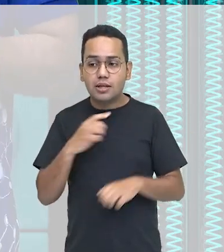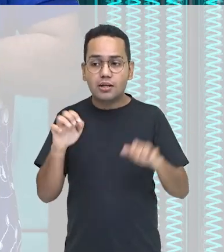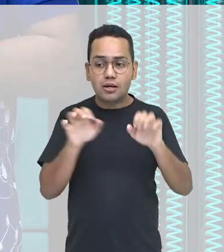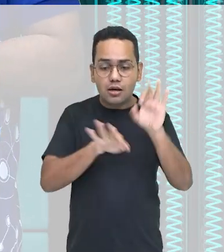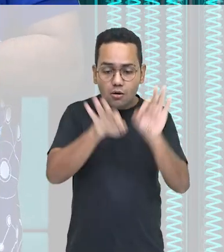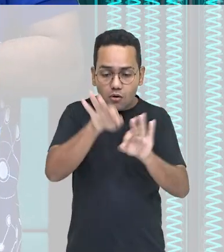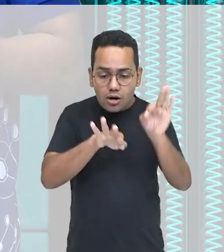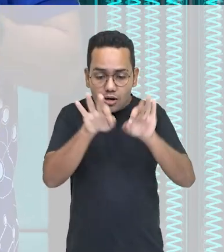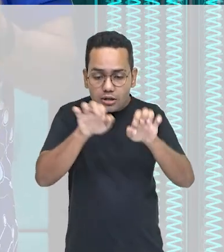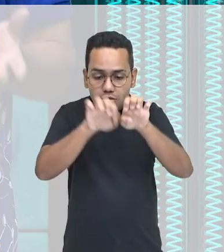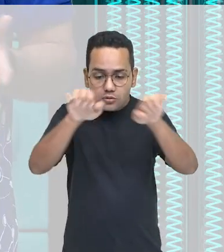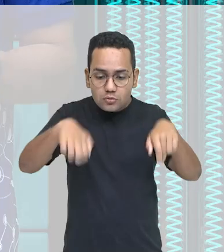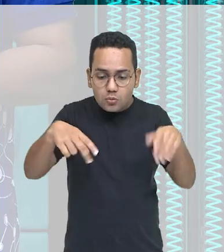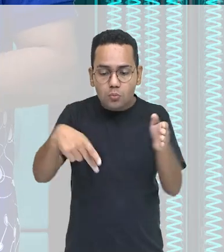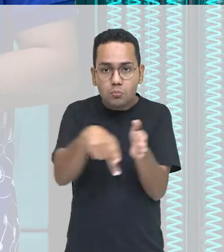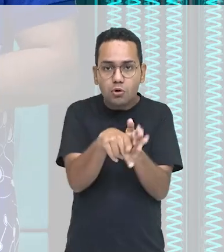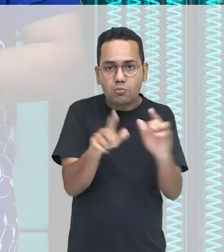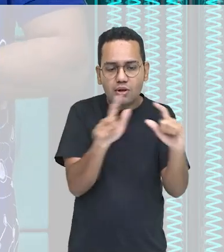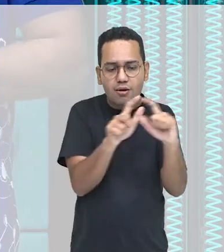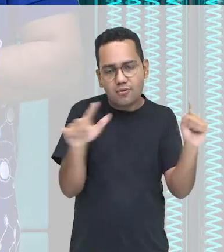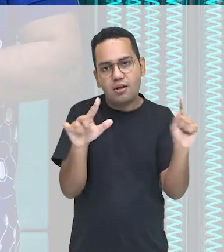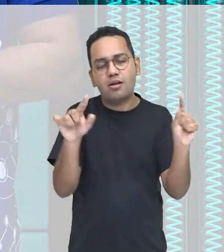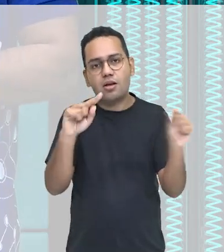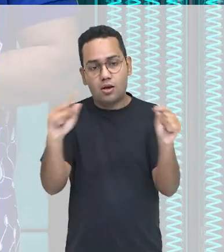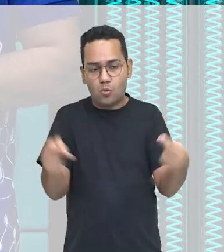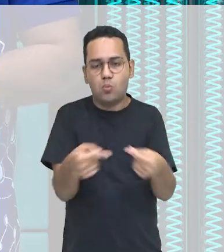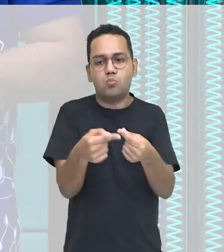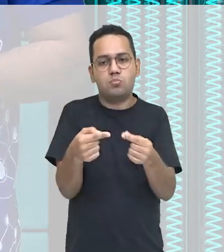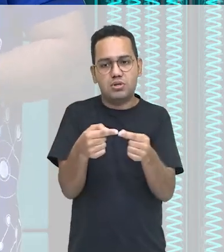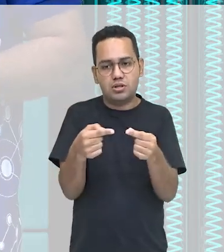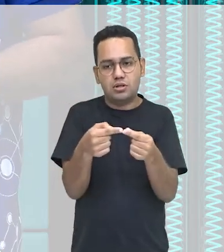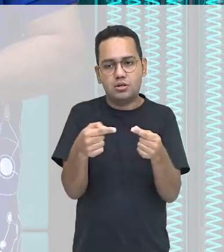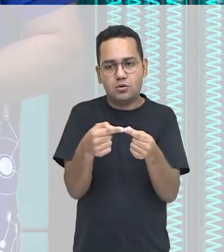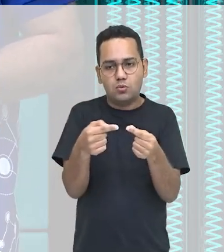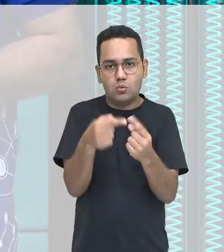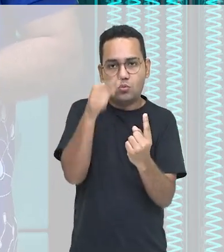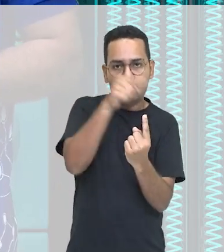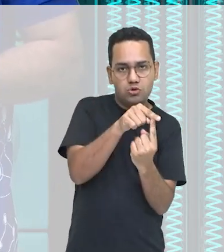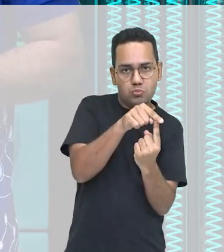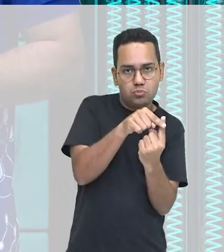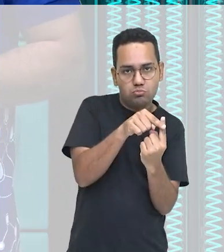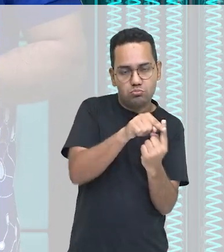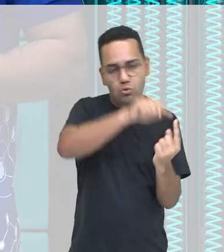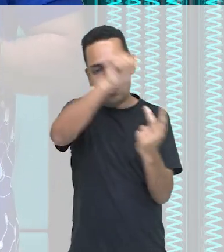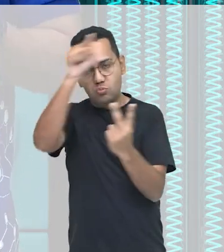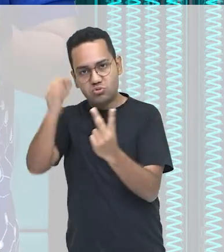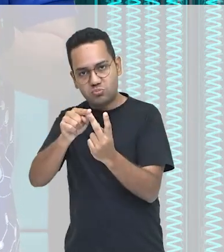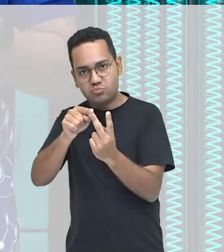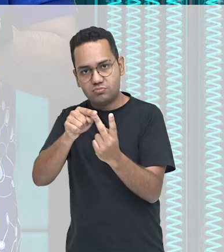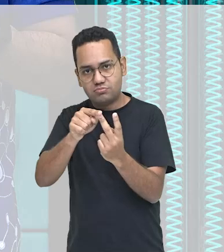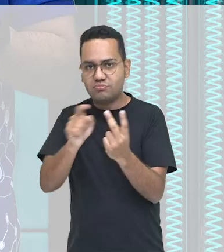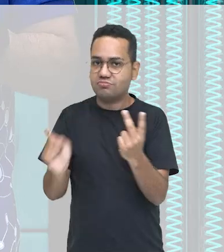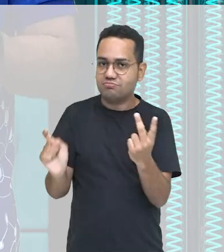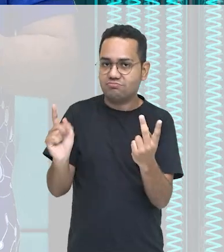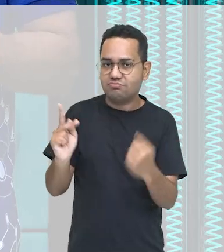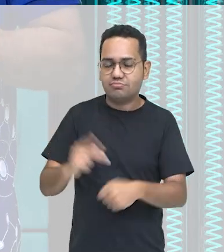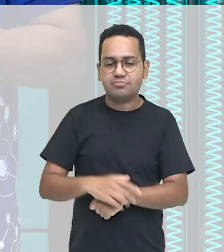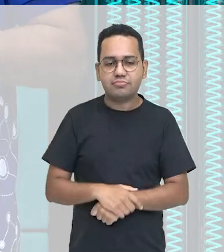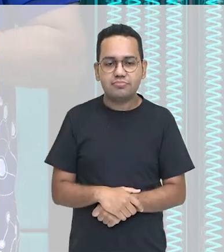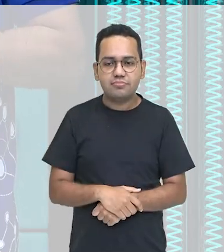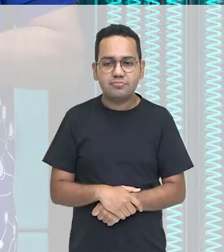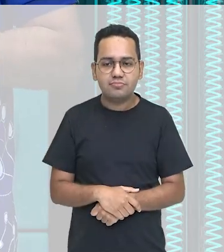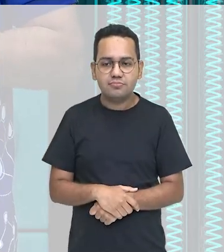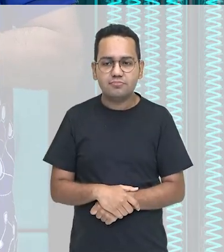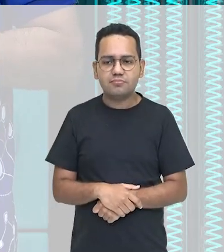constituem essa estrutura que evidencia se eu estou falando de condicional 1 ou 2. É muito próximo, é